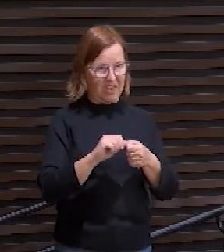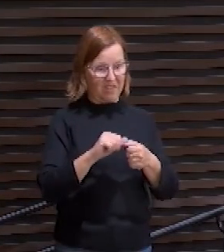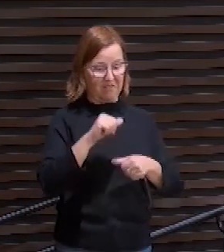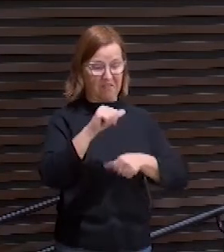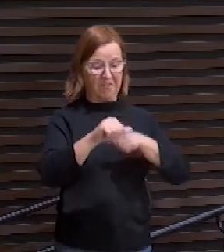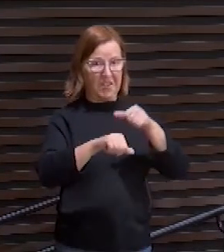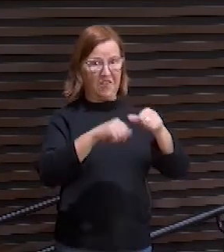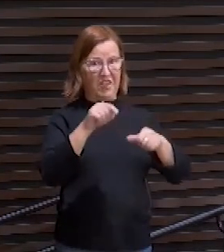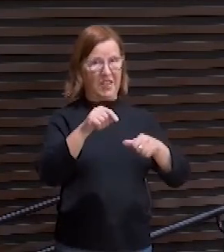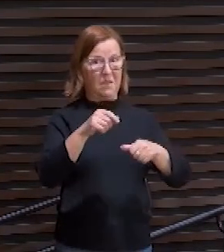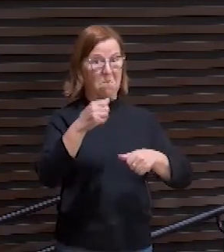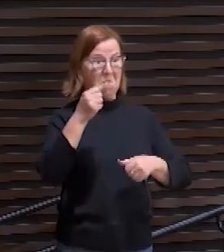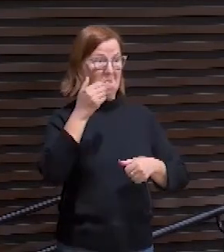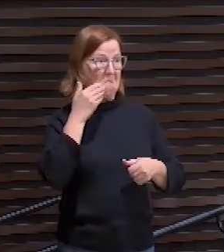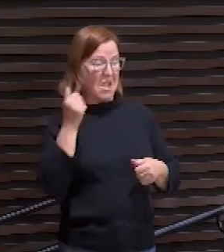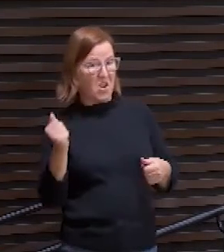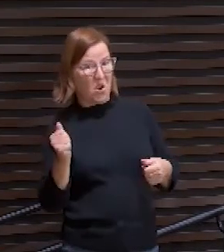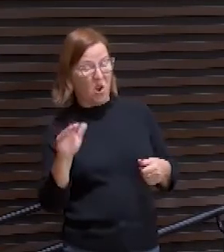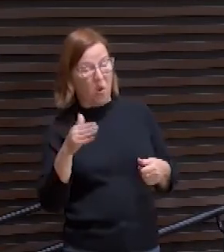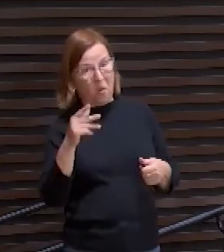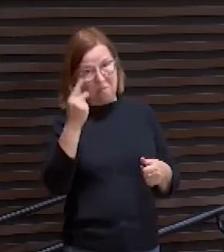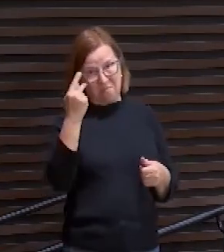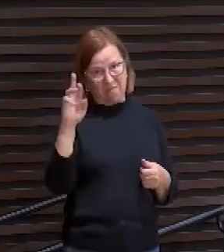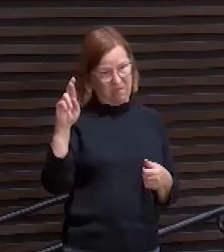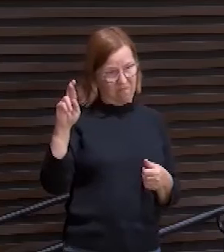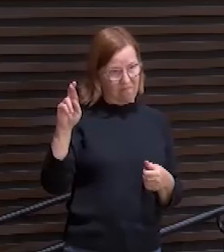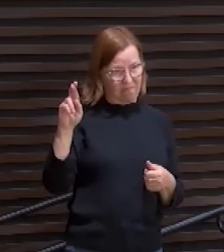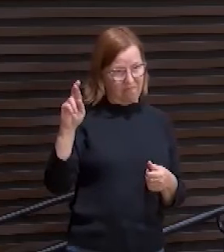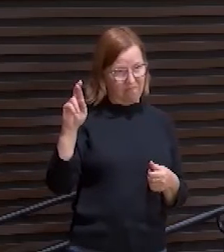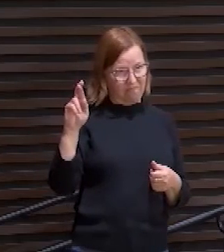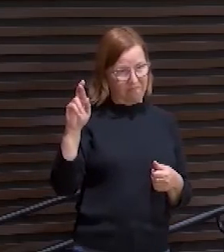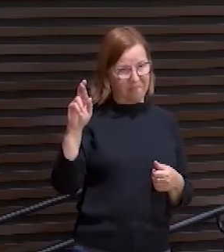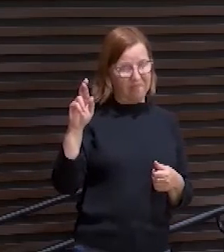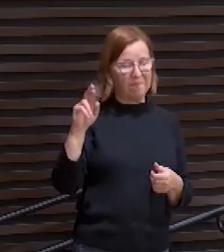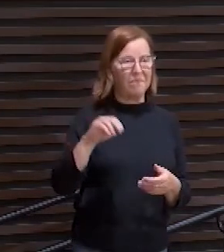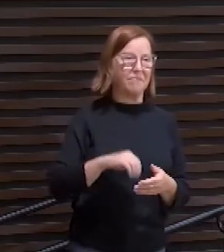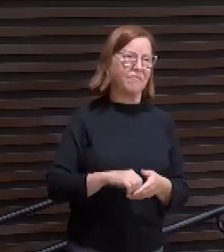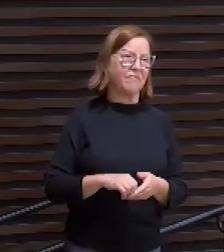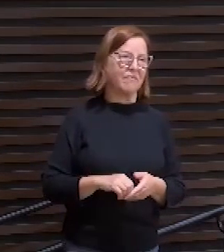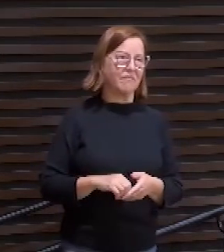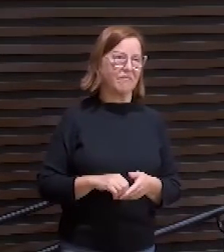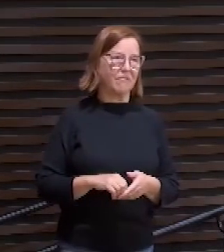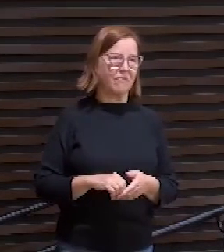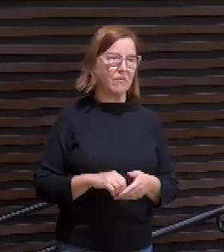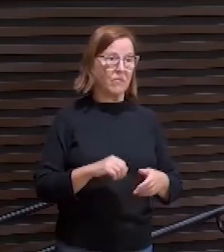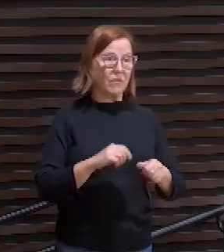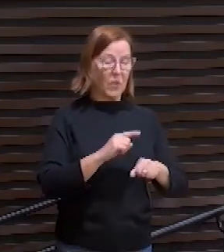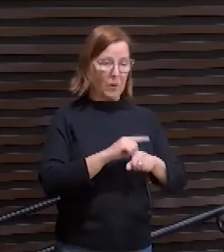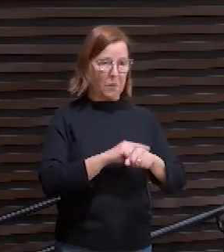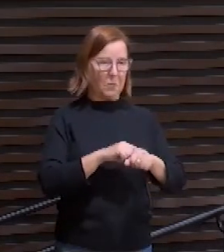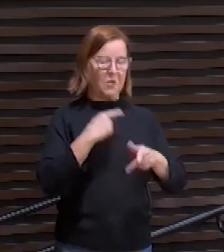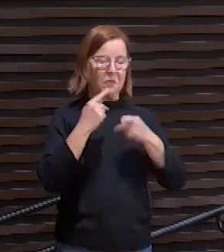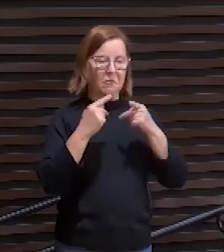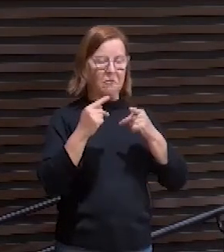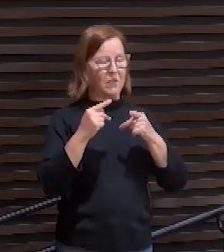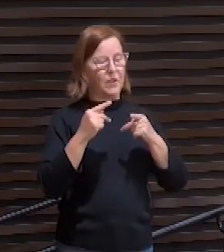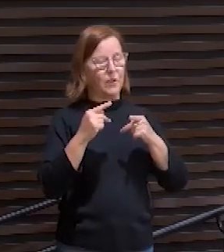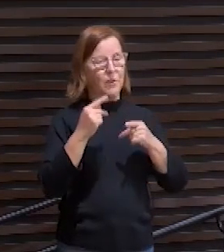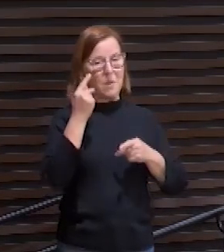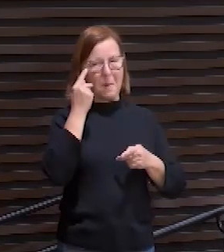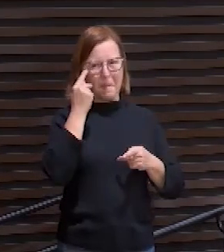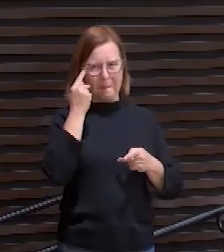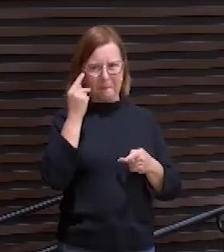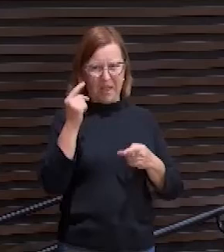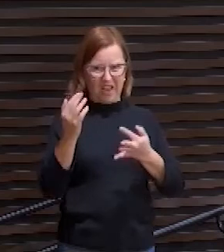torná-lo melhor ou pior? Ao dizer ao jovem rico para vender tudo o que possuía,